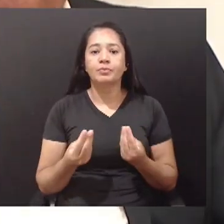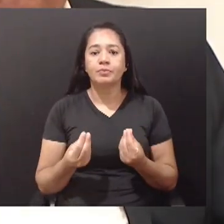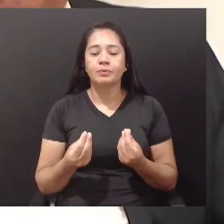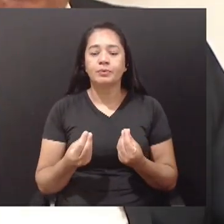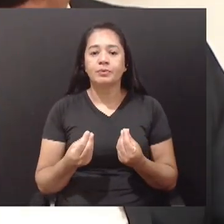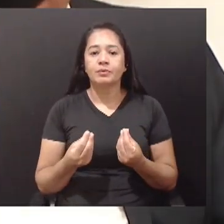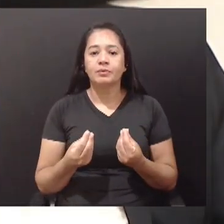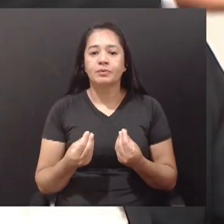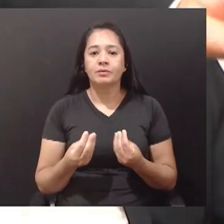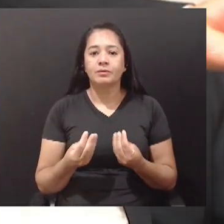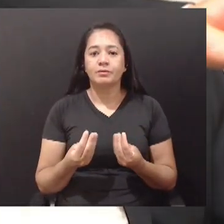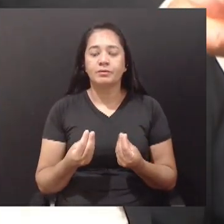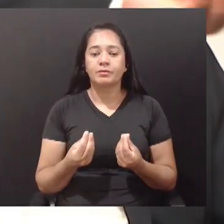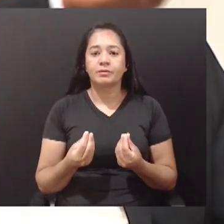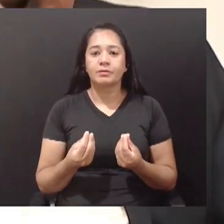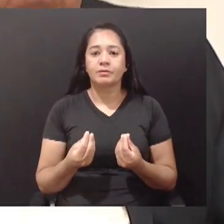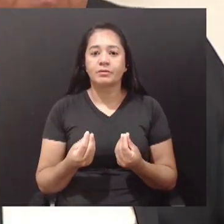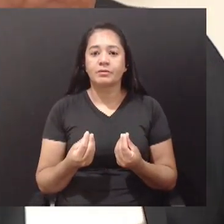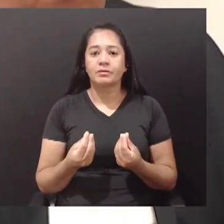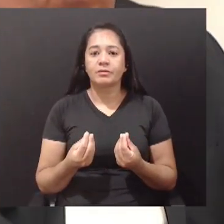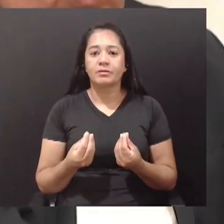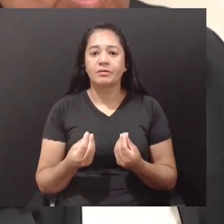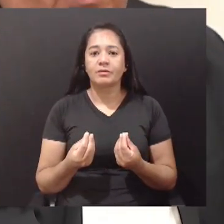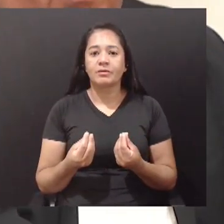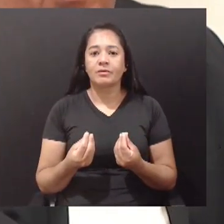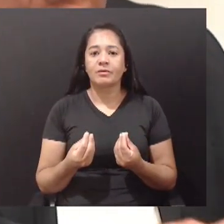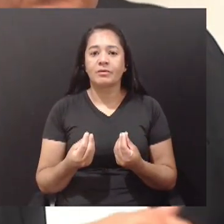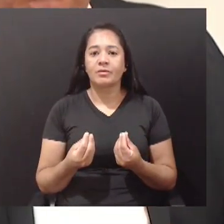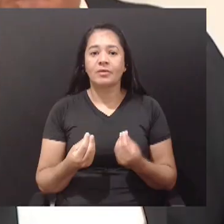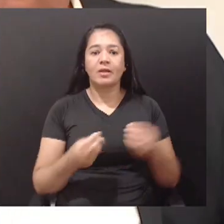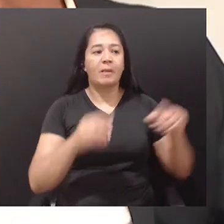sem a fidelidade às placas.